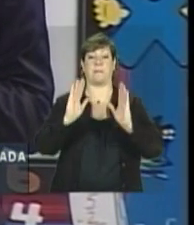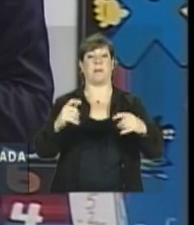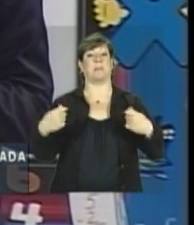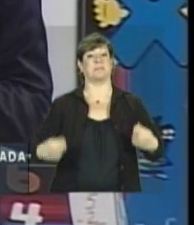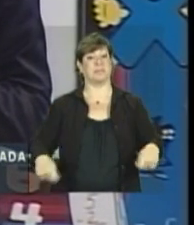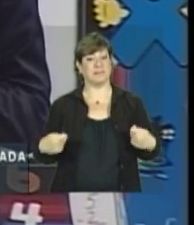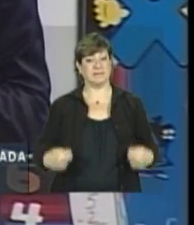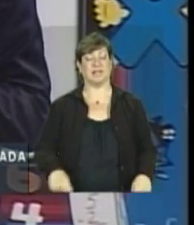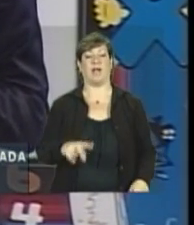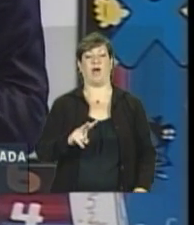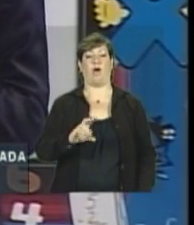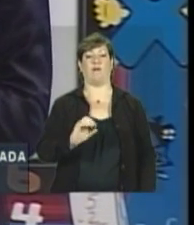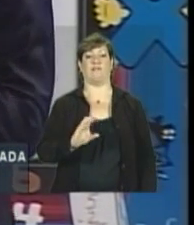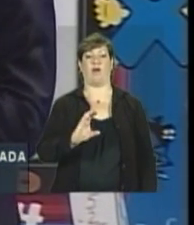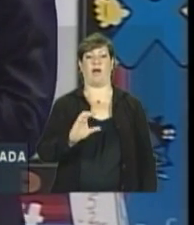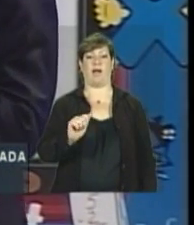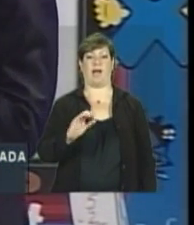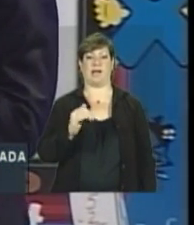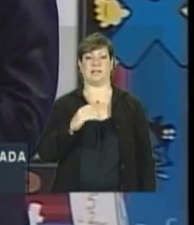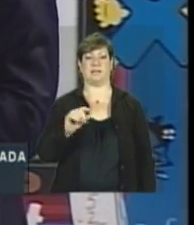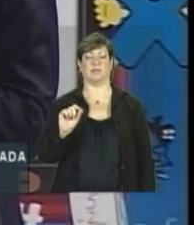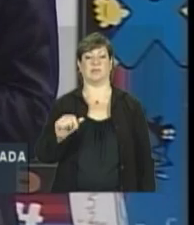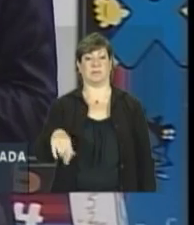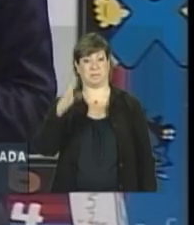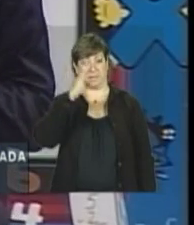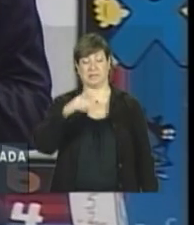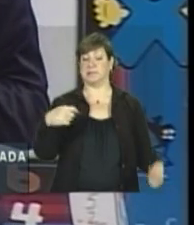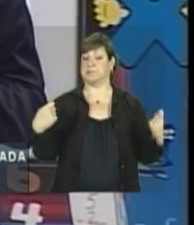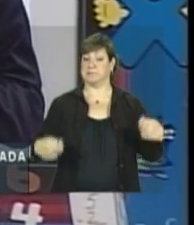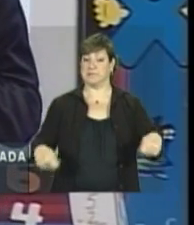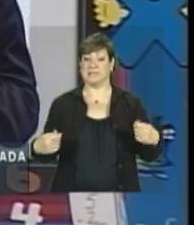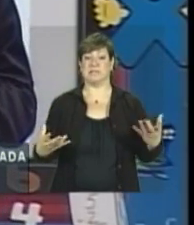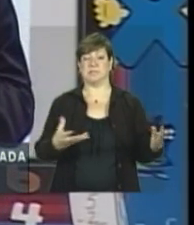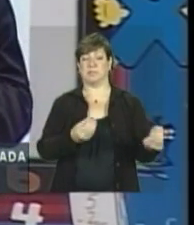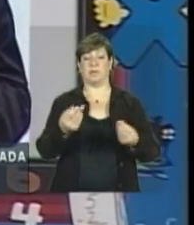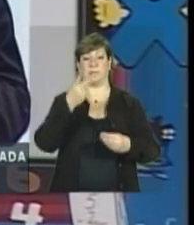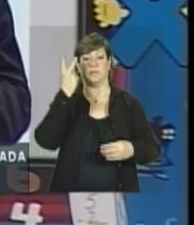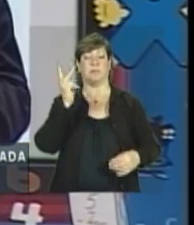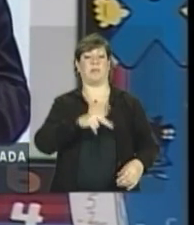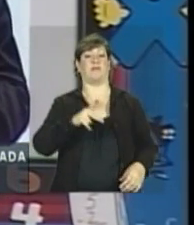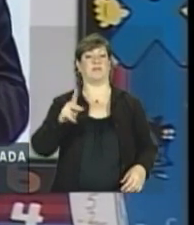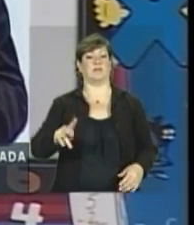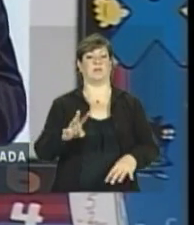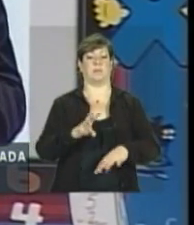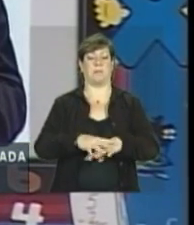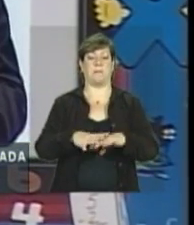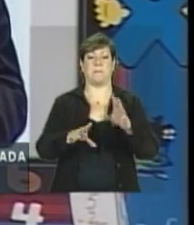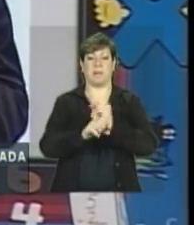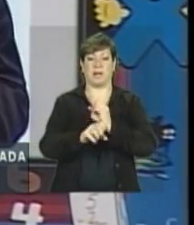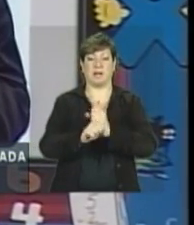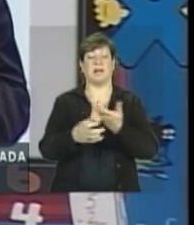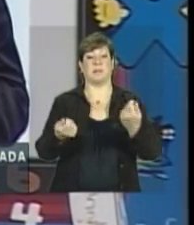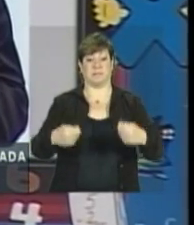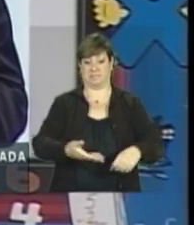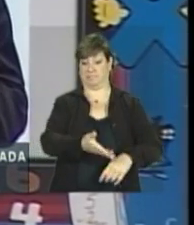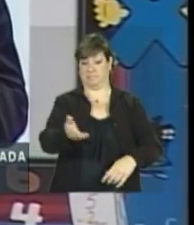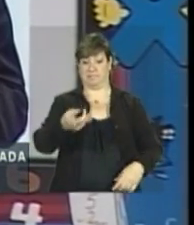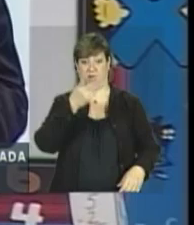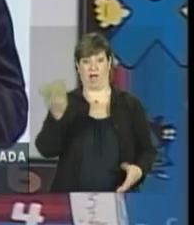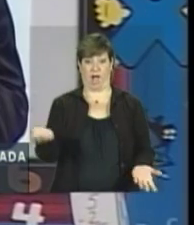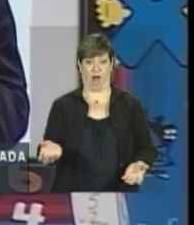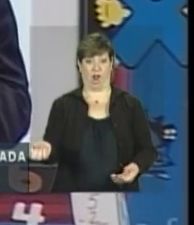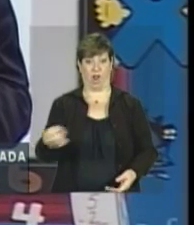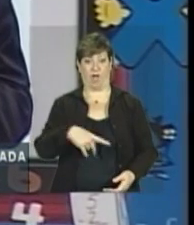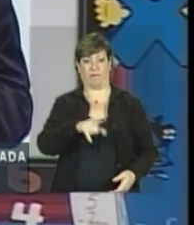o Brasil, hoje, precisa de professores de matemática. Precisa de mais matemáticos na sala de aula. Então, nós podemos aí ter grandes talentos para a ciência,